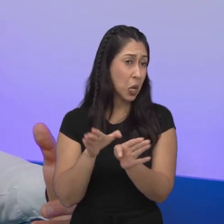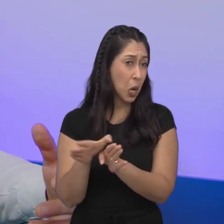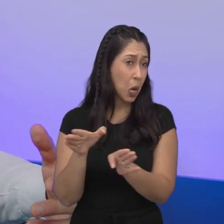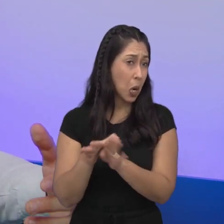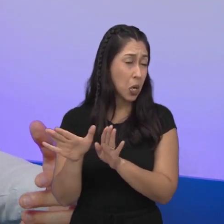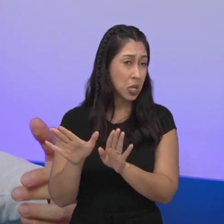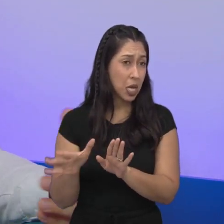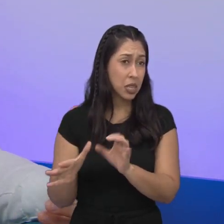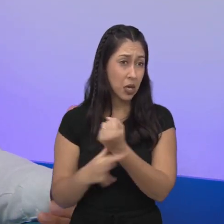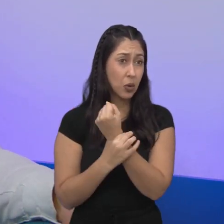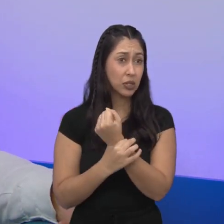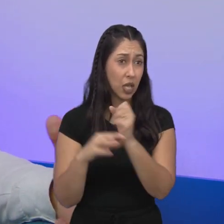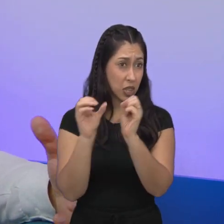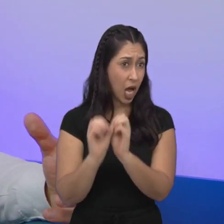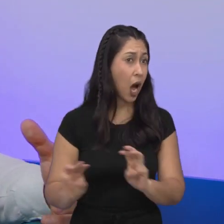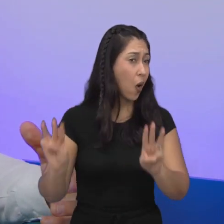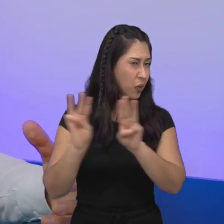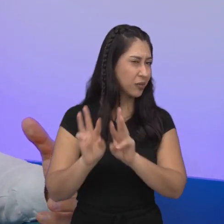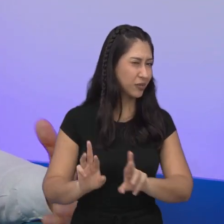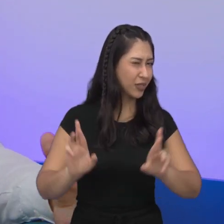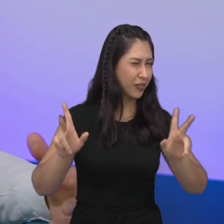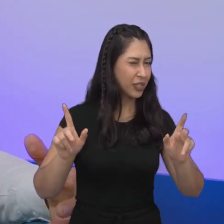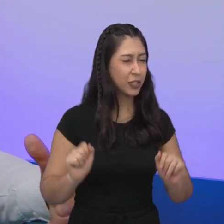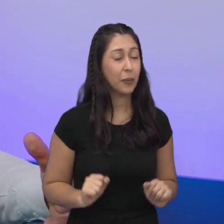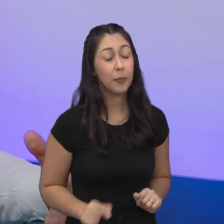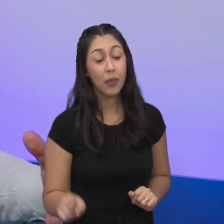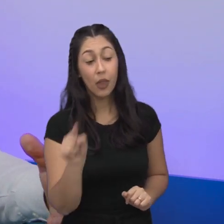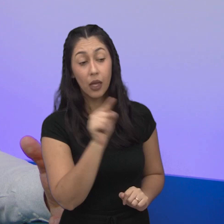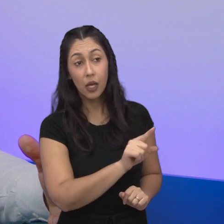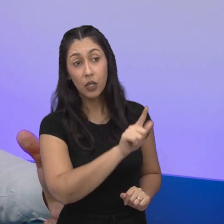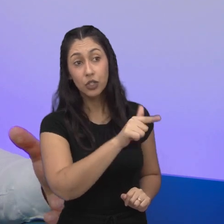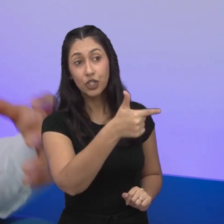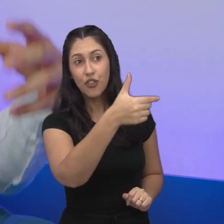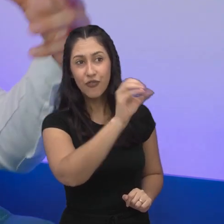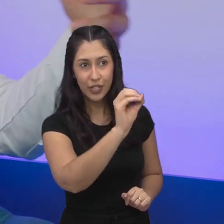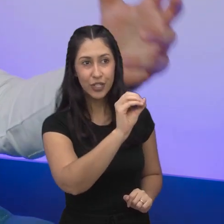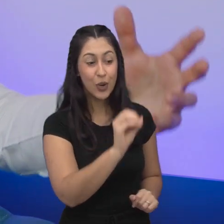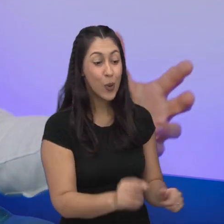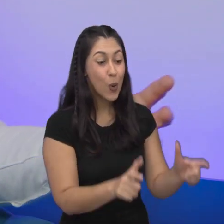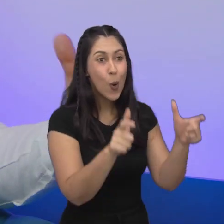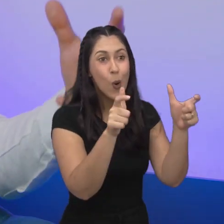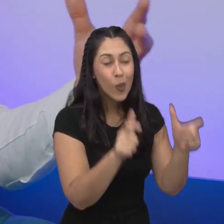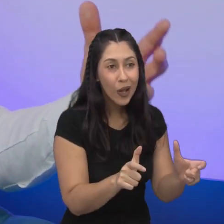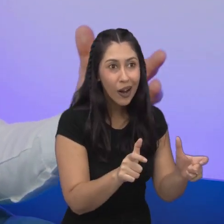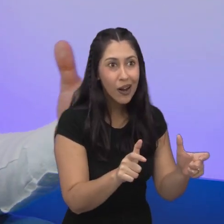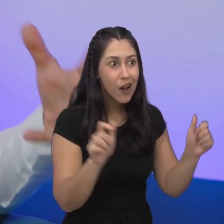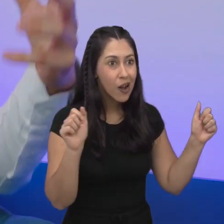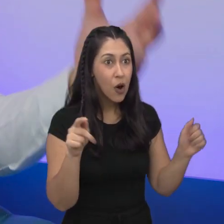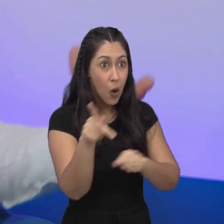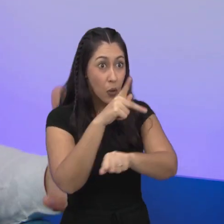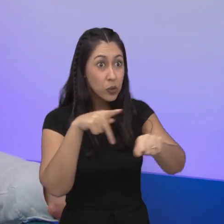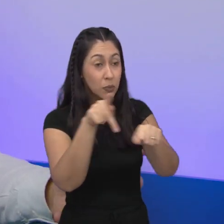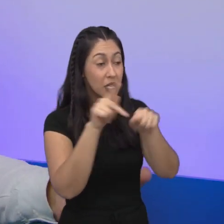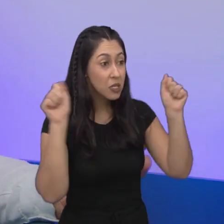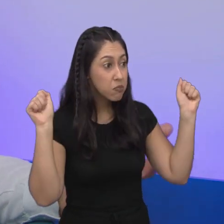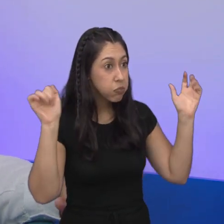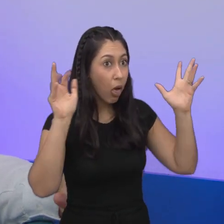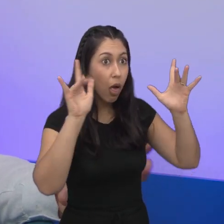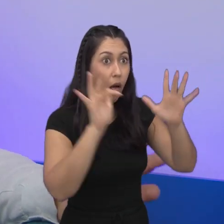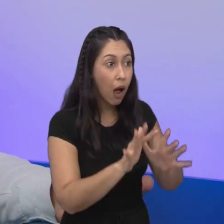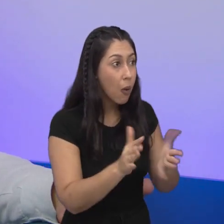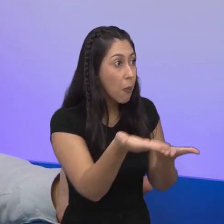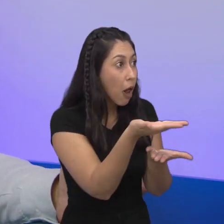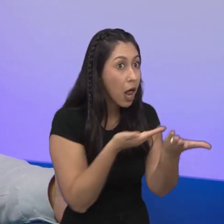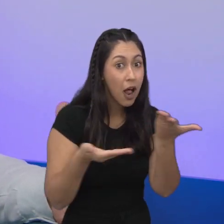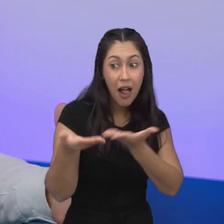ONU. Então, o G20, sim, eu acho que ele é visto como o último reduto do espaço para comunicação entre os países,